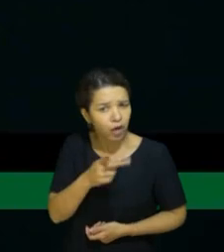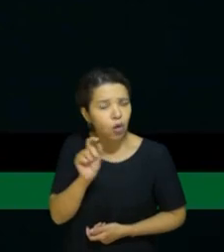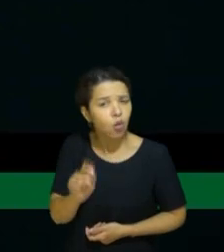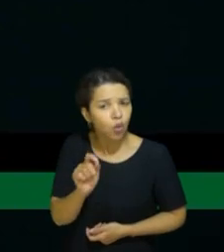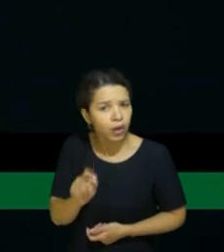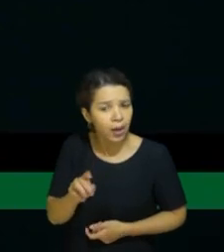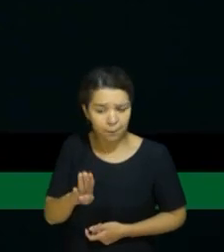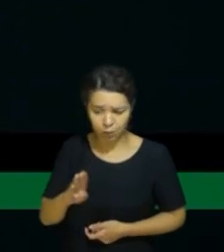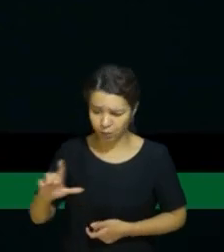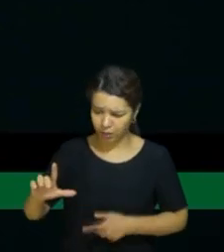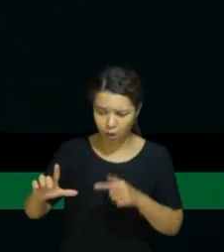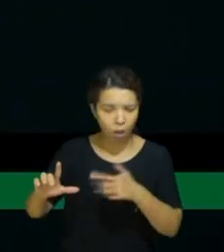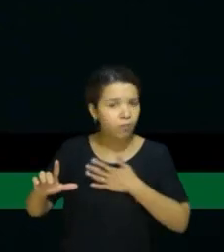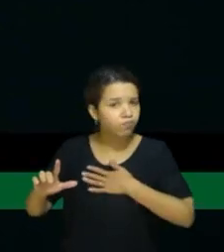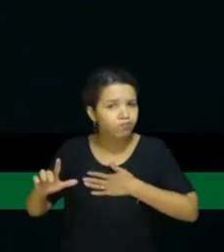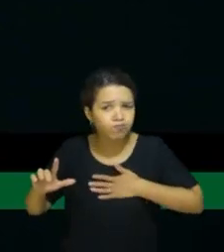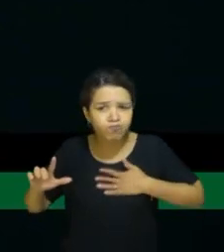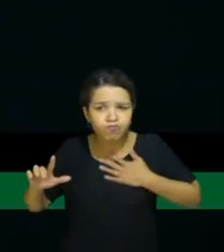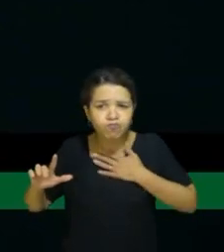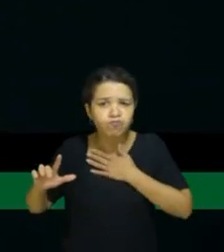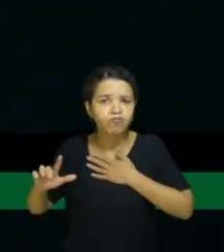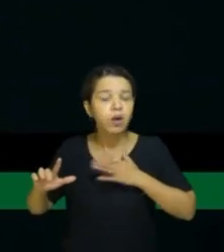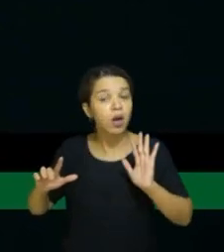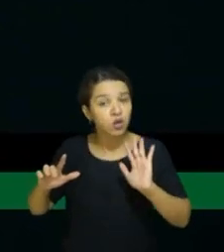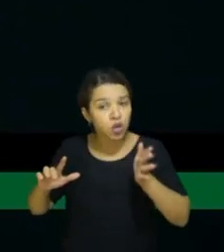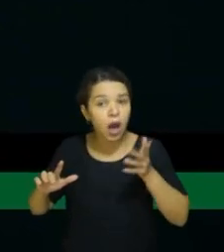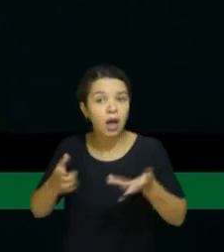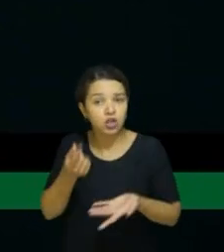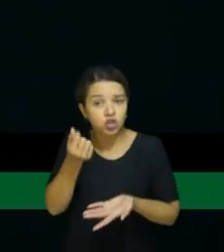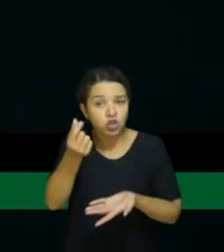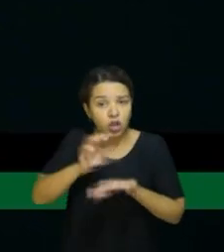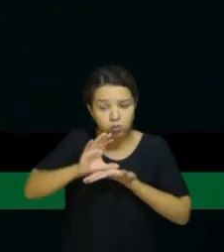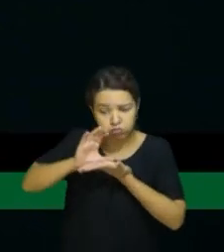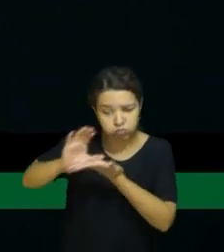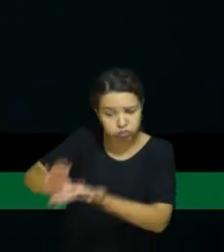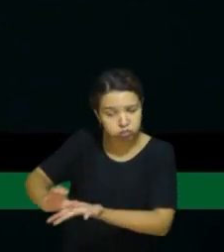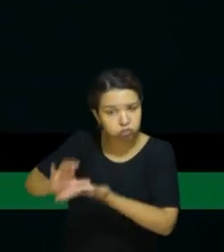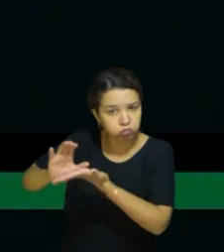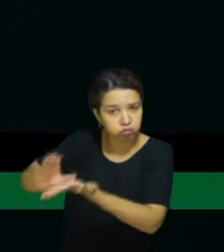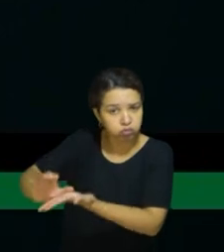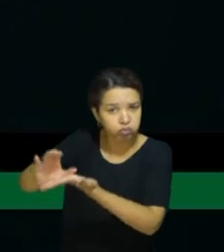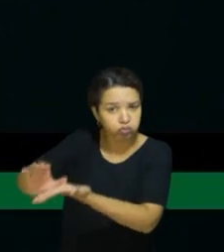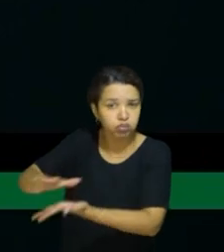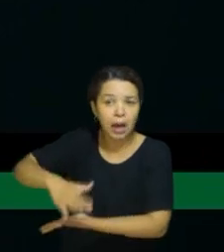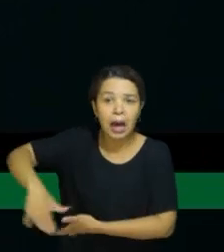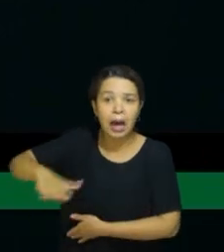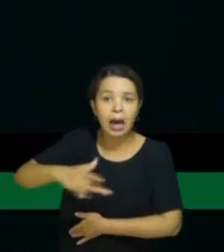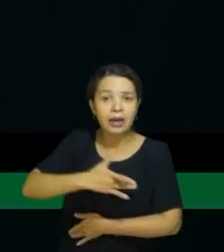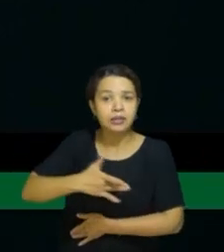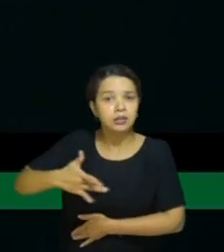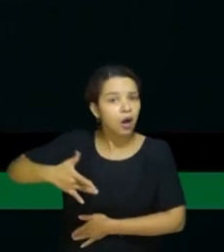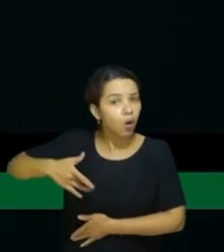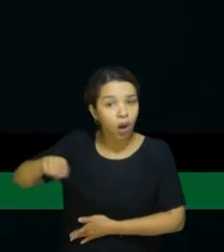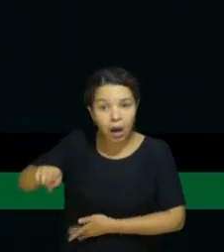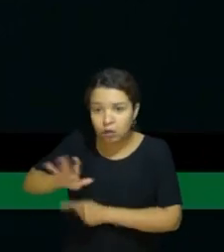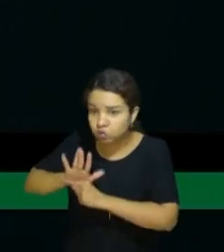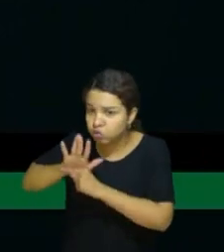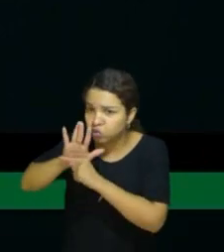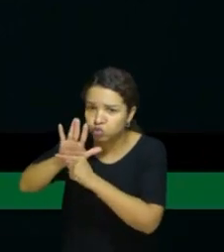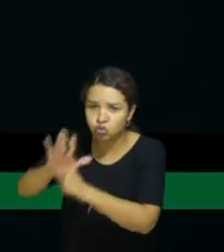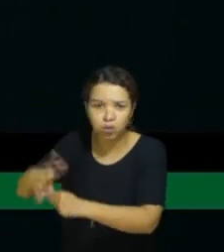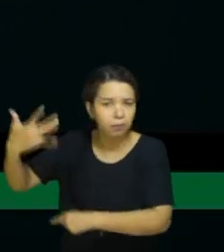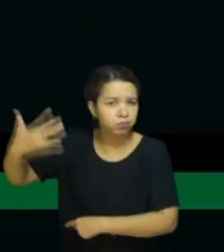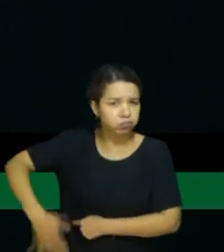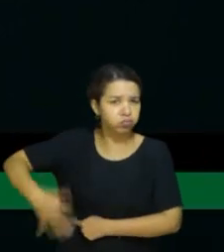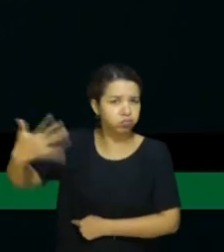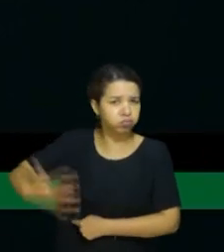prestigiada em termos de repasse de recurso público PR saúde é a cidade mais prestigiada entre